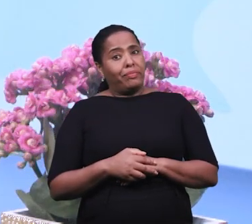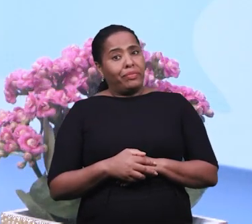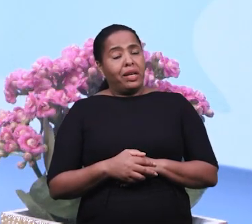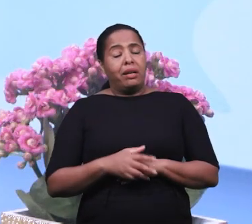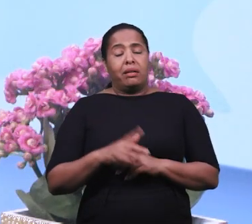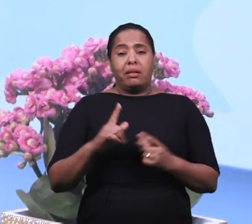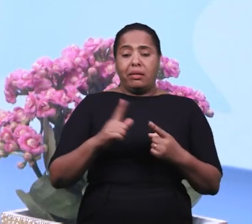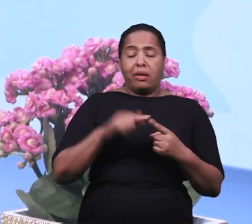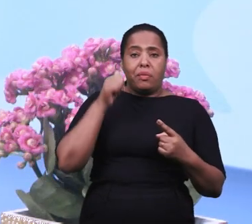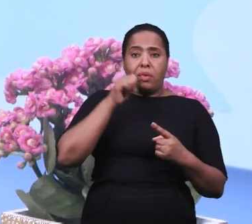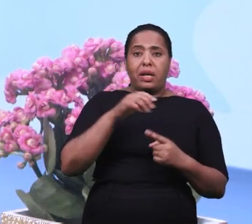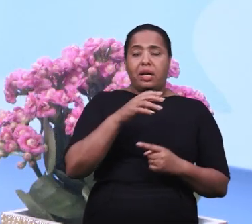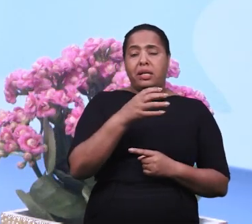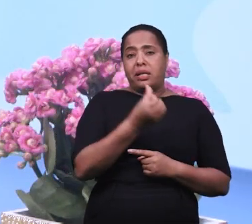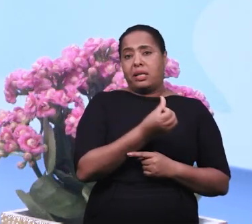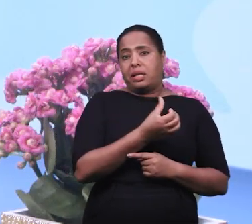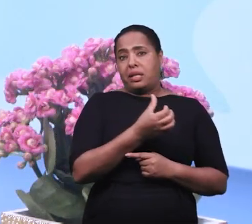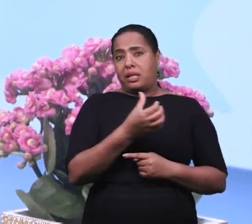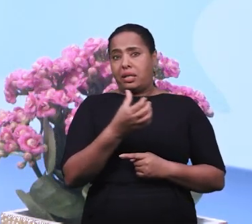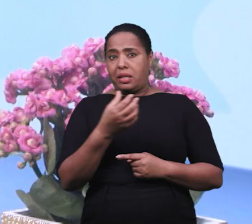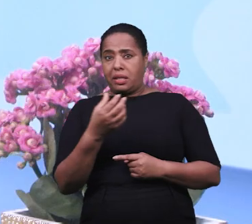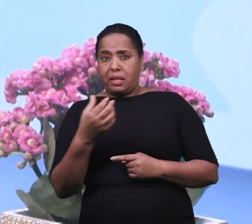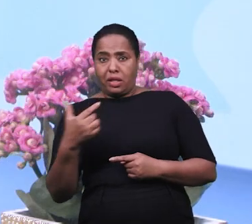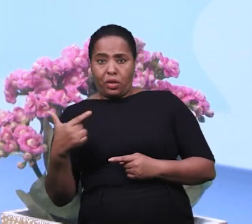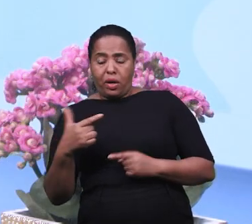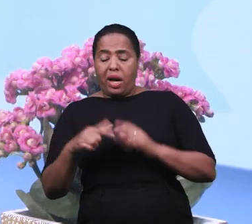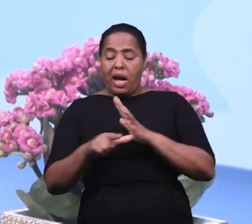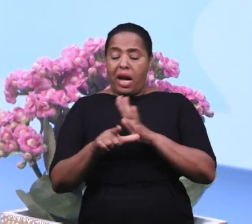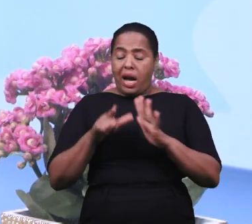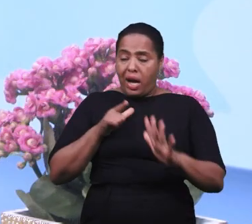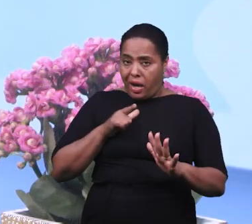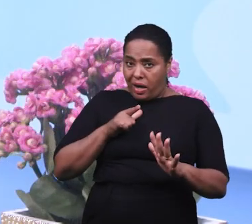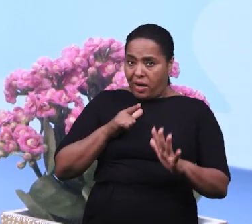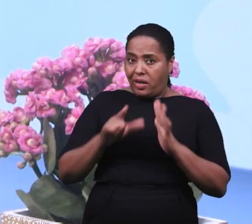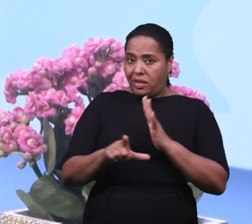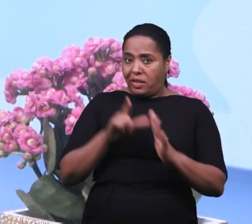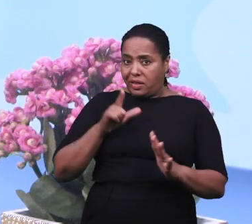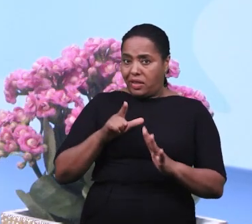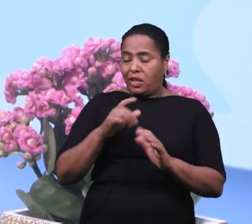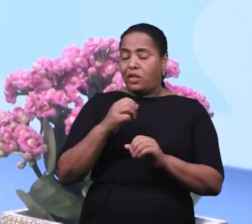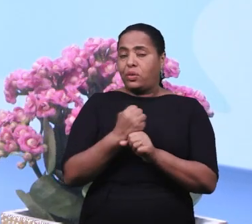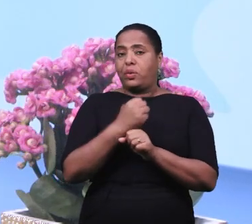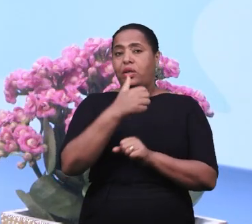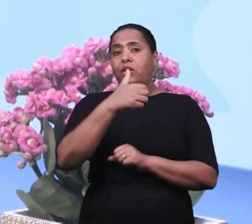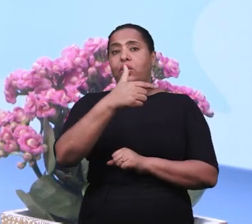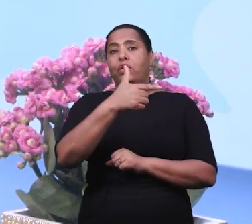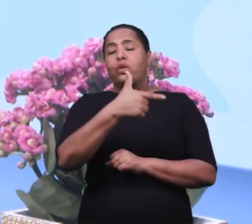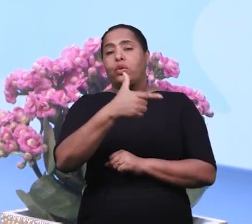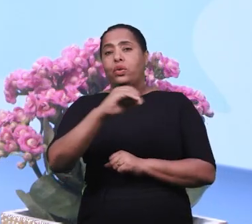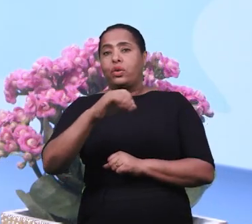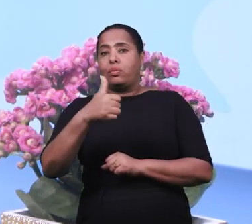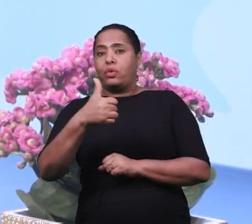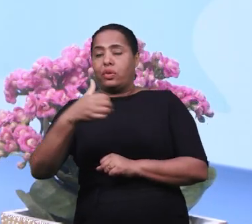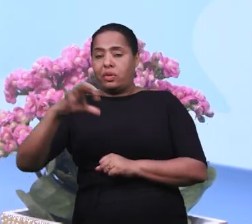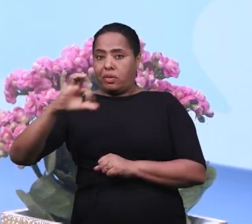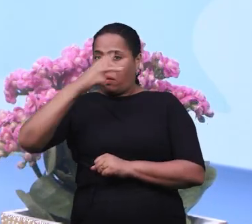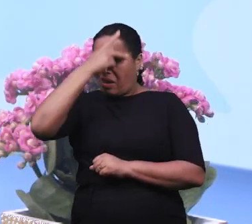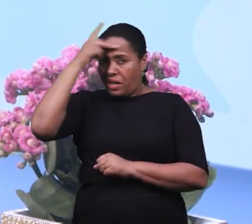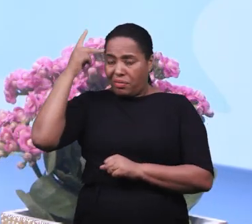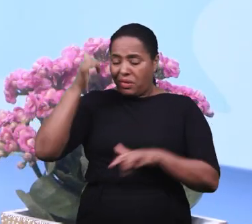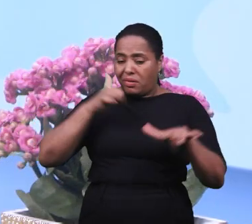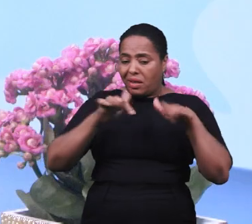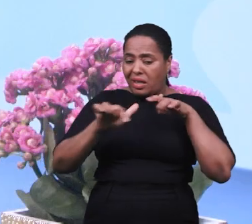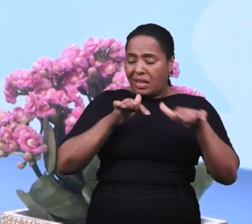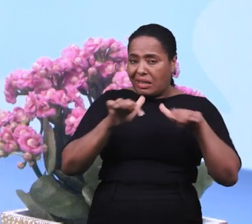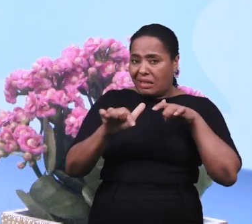a aposentadoria por idade. E anteriormente, antes da reforma que aconteceu em 2019, a pessoa trabalhava e quando